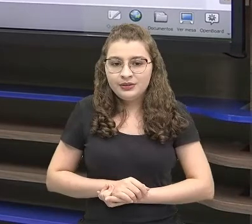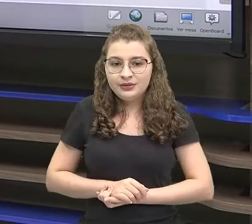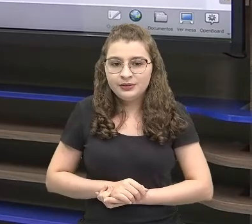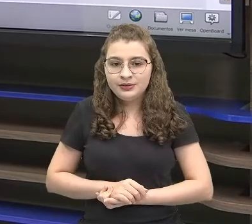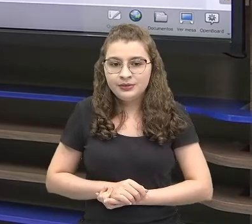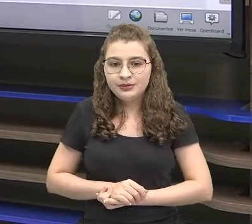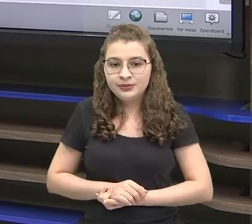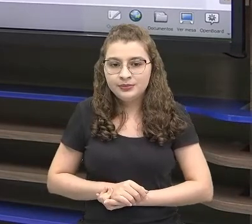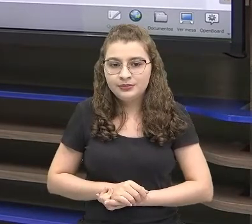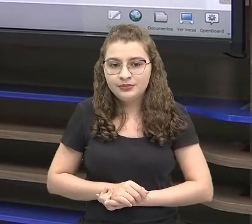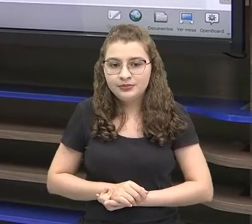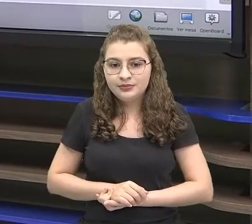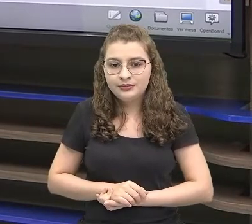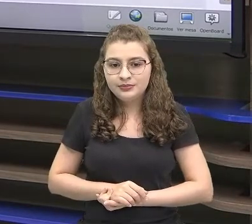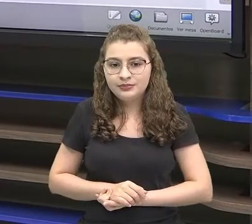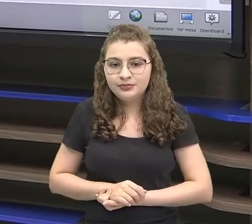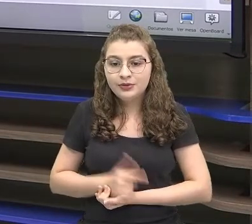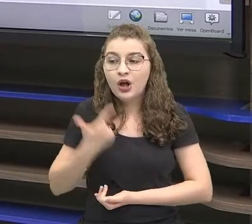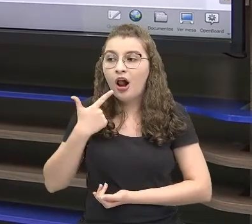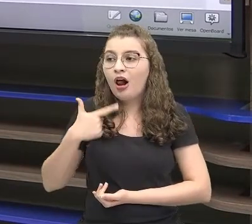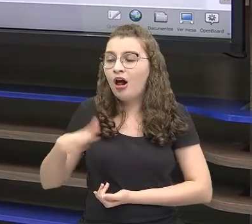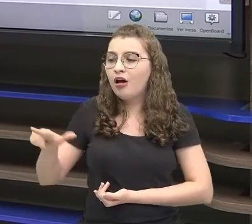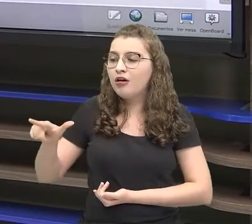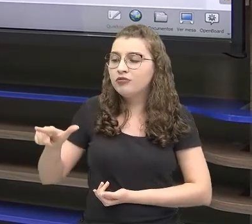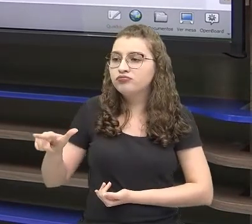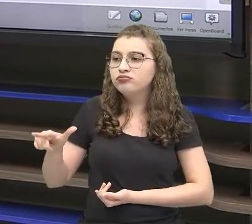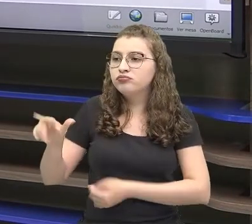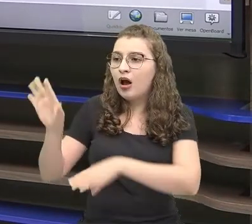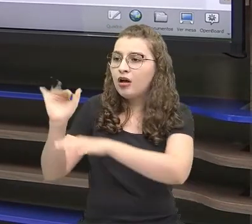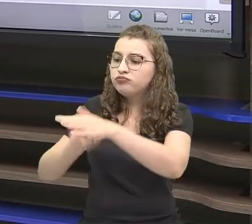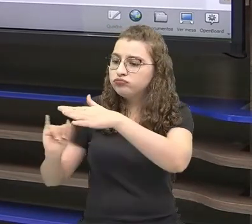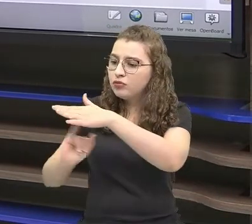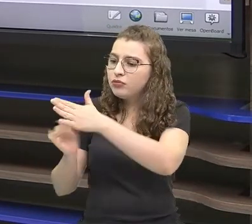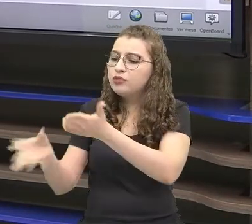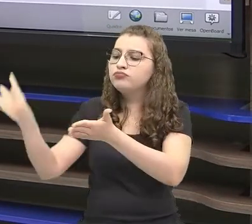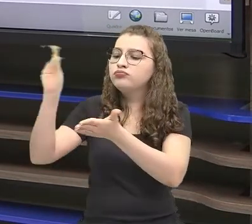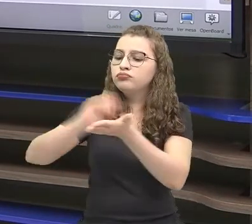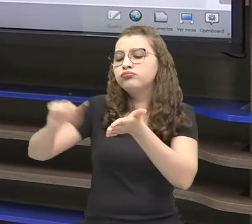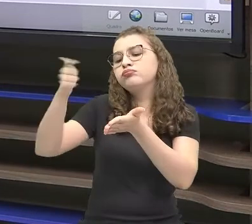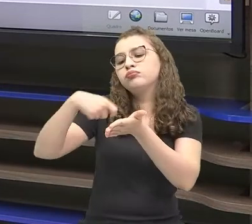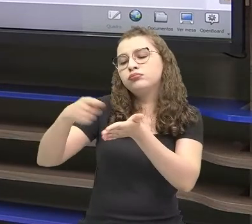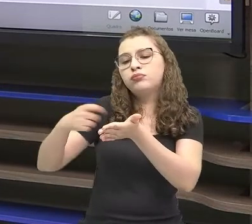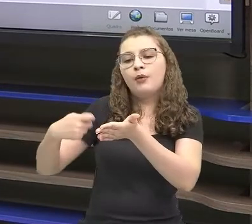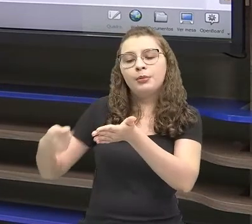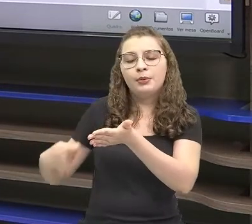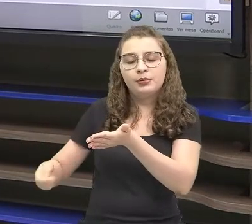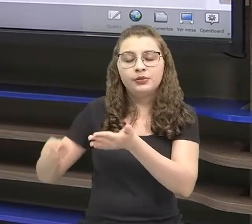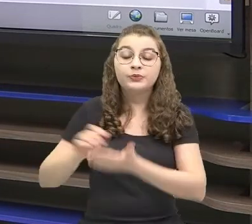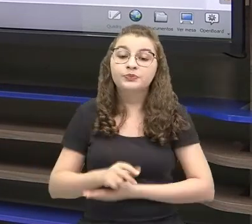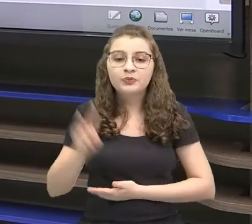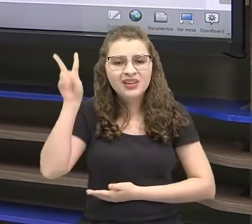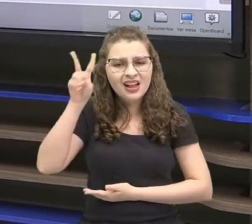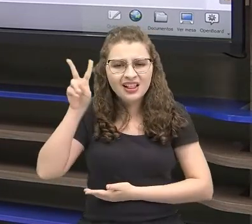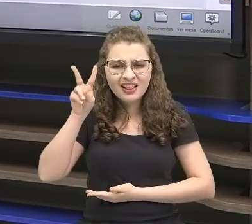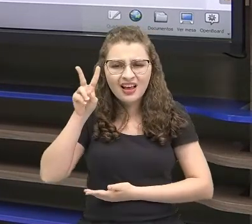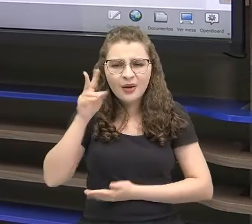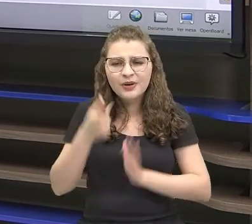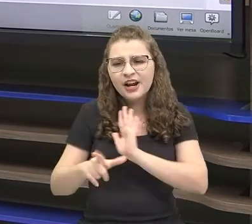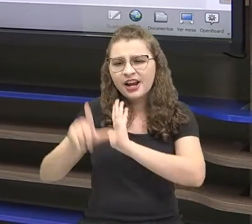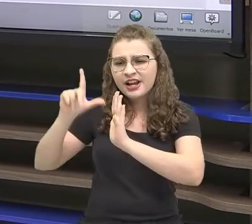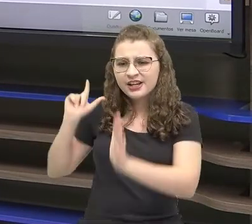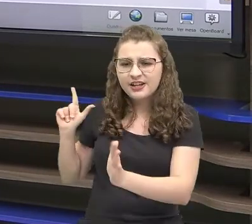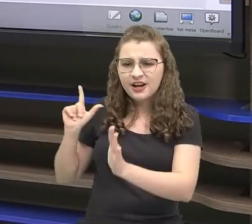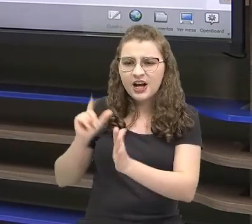rua. E isso ele trouxe para a literatura, que não havia. Falei aqui a respeito que a literatura ela tinha